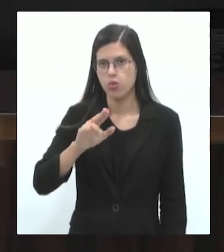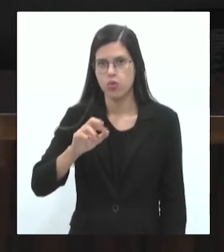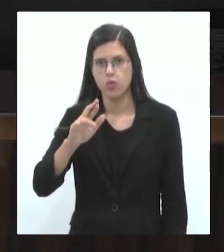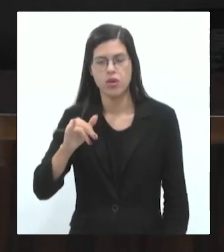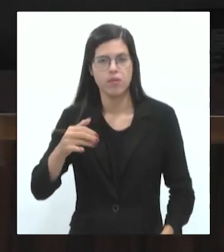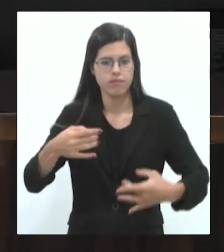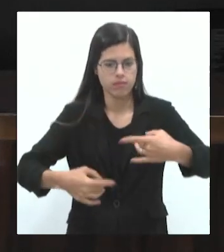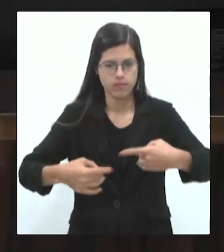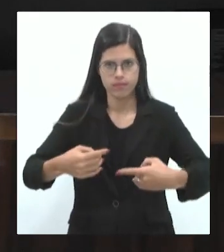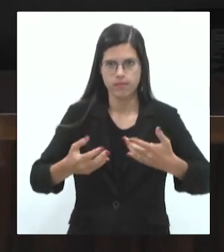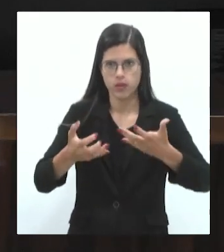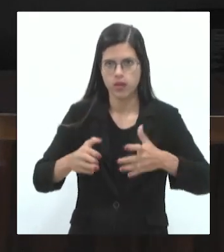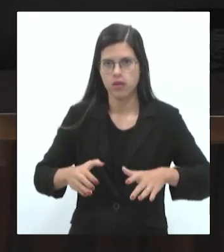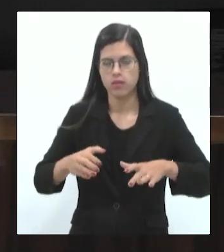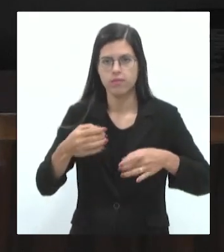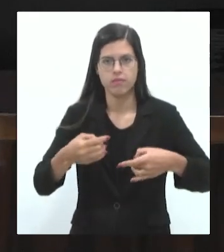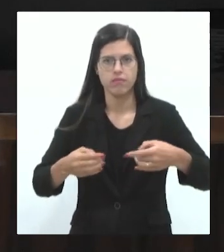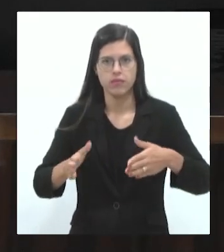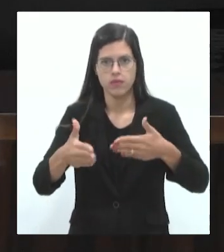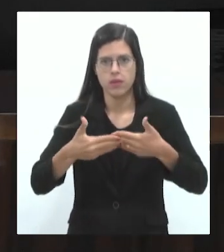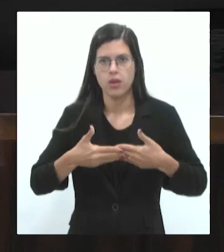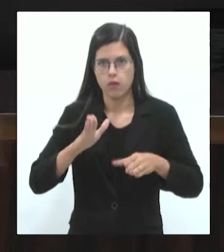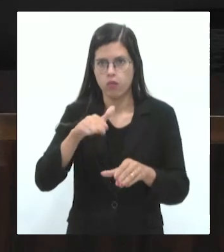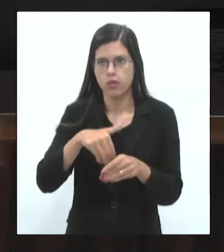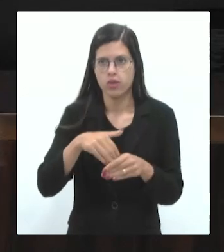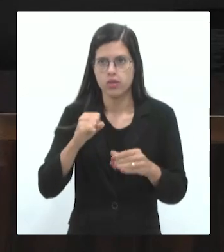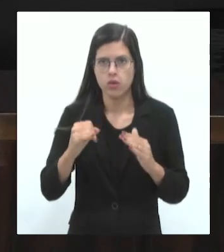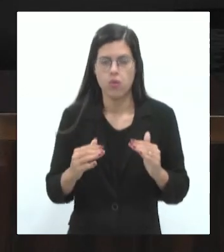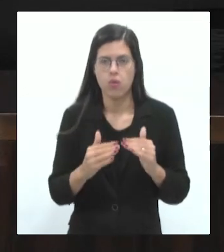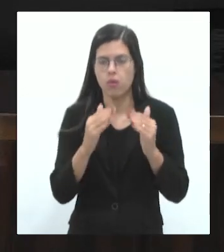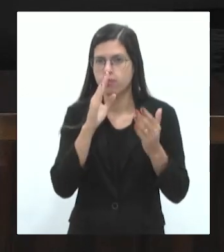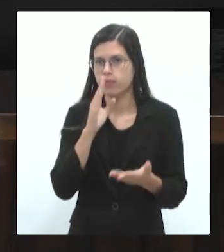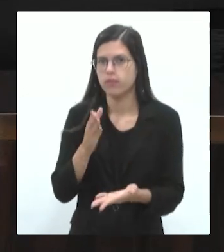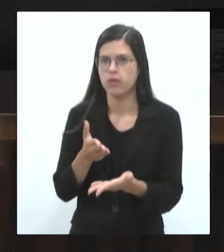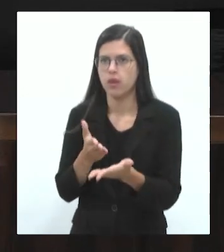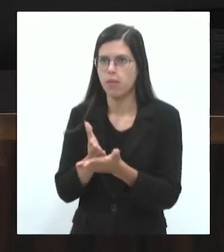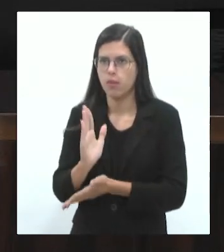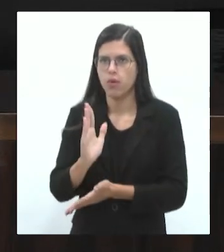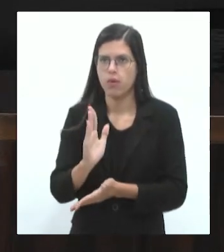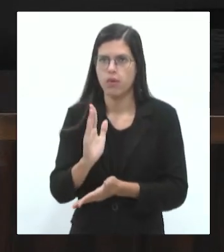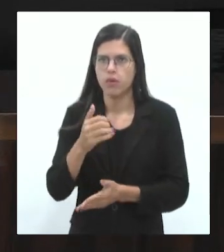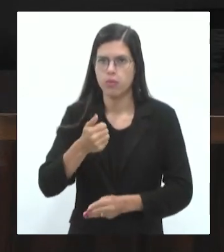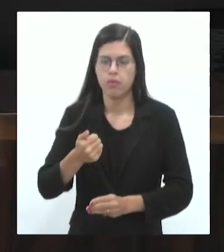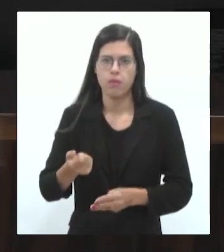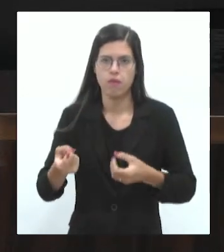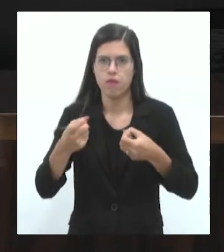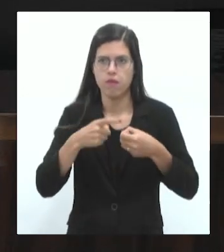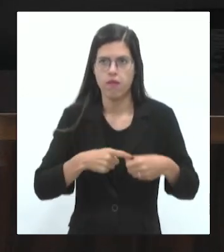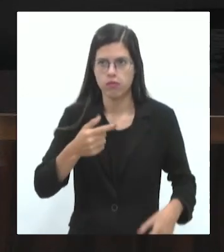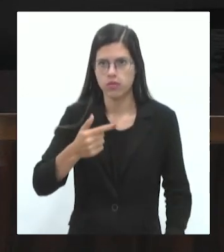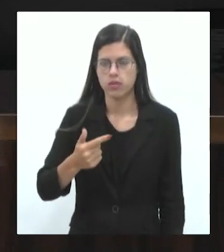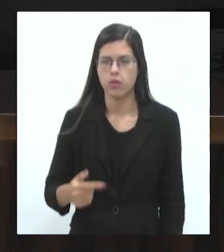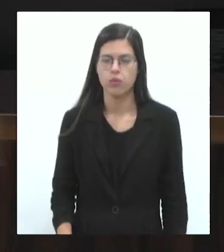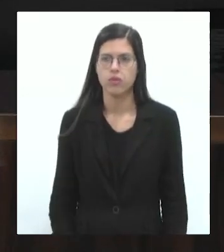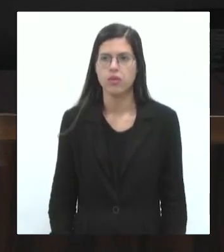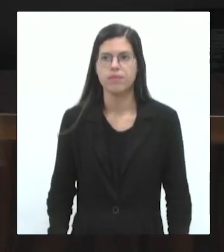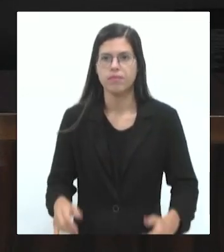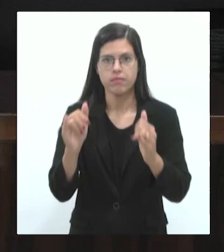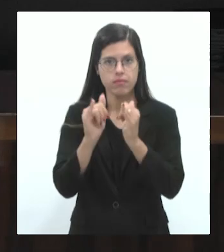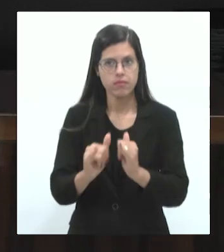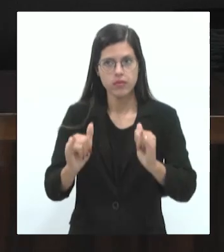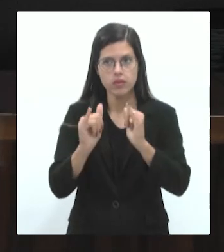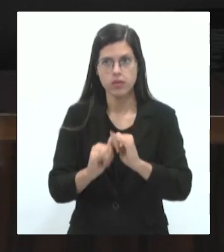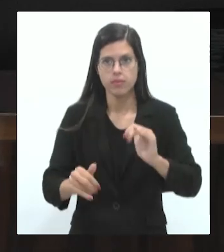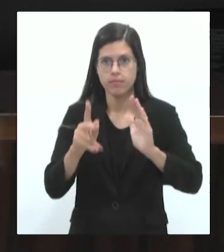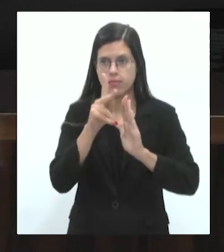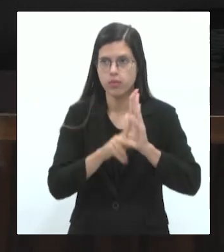encerrada a discussão. Em votação, os senhores que aprovam permaneçam como estão. Aprovado em primeira e retorna em segunda. Anuncio o